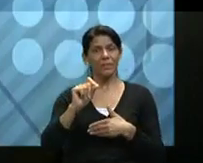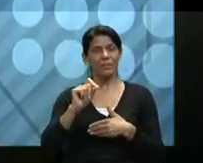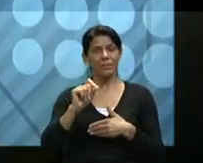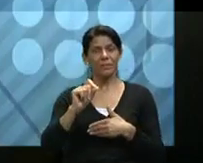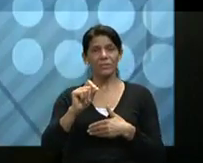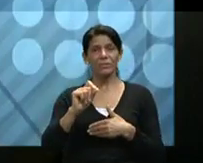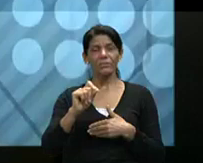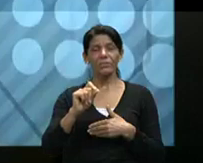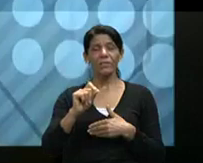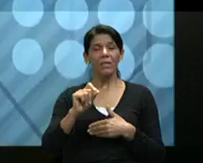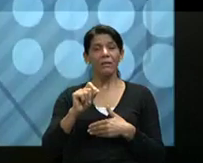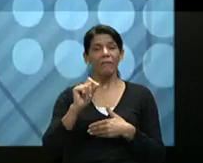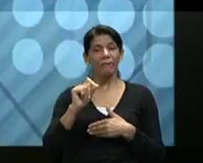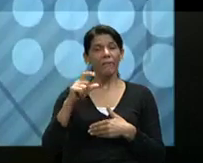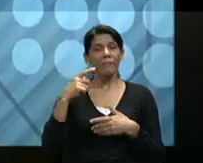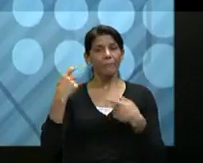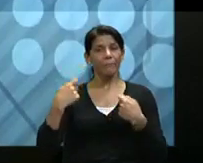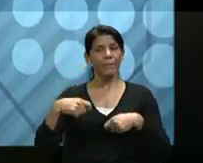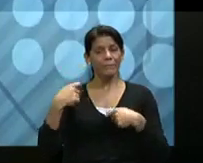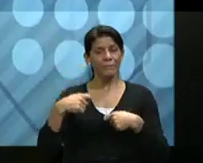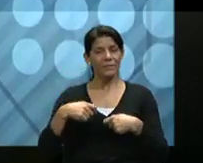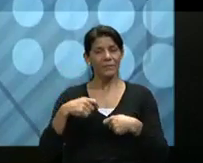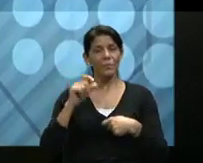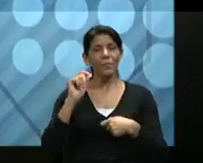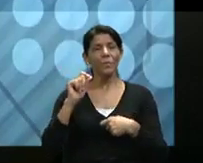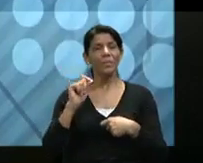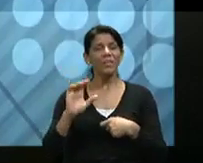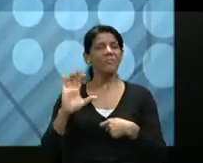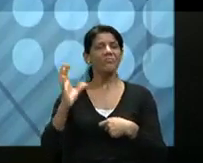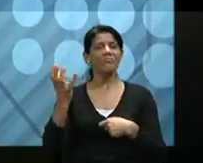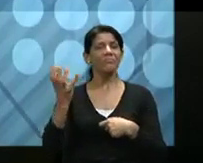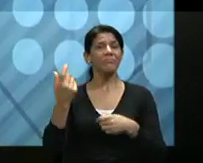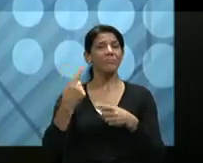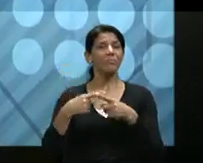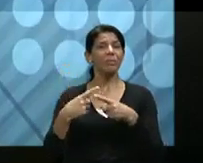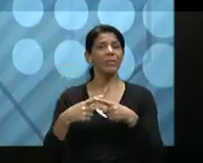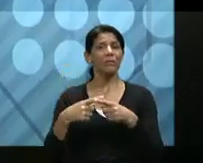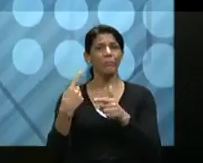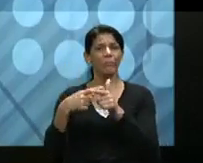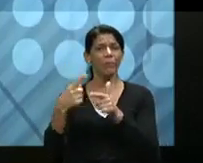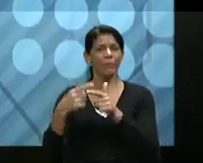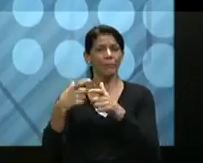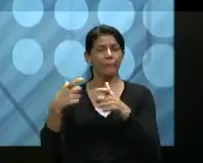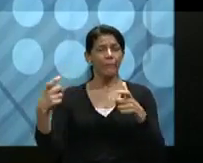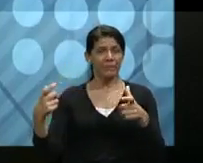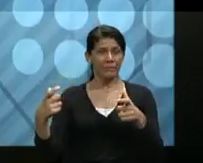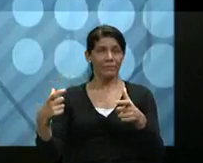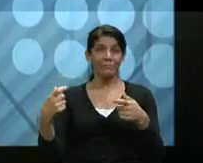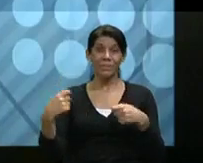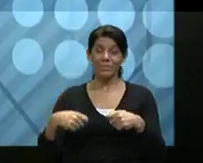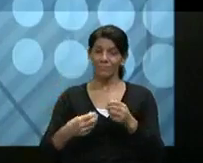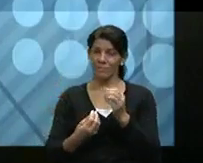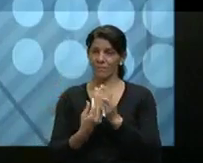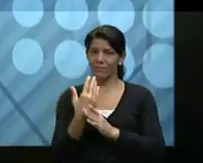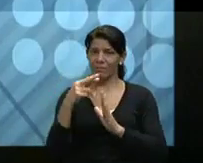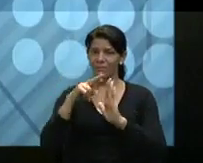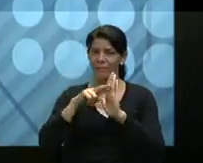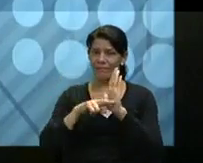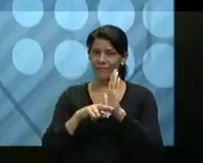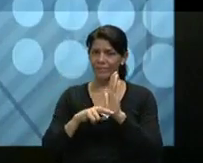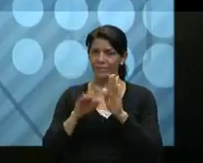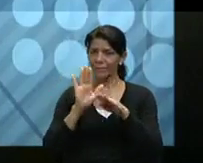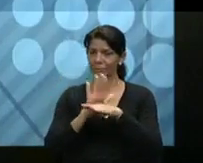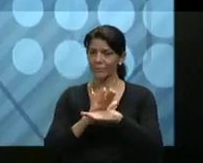por acidente de trânsito, e a partir daí tem que se levantar o que causou isso e estabelecer medidas que trabalhem